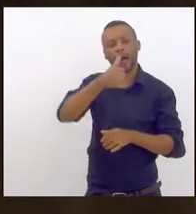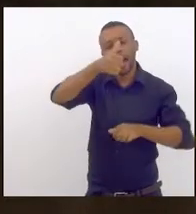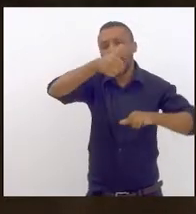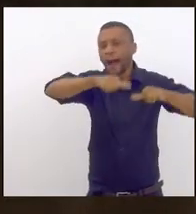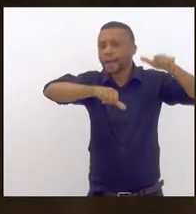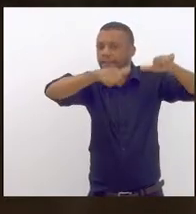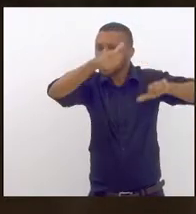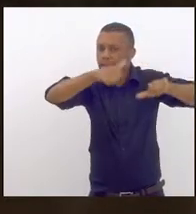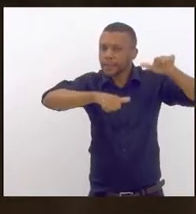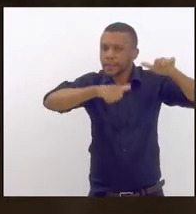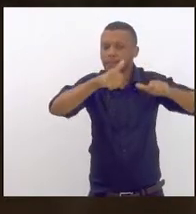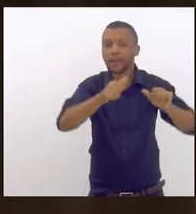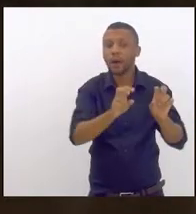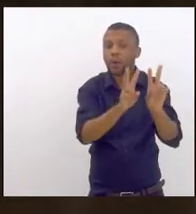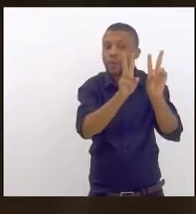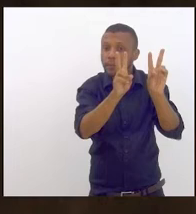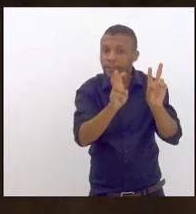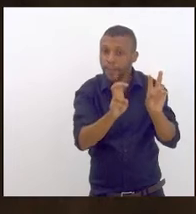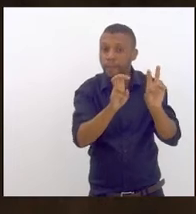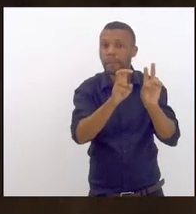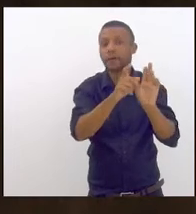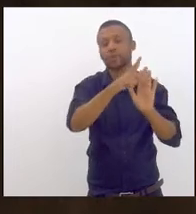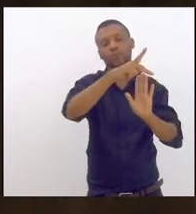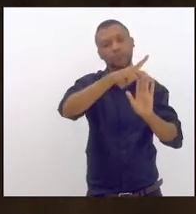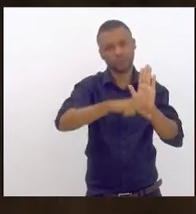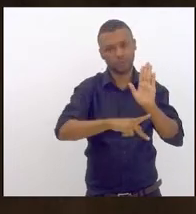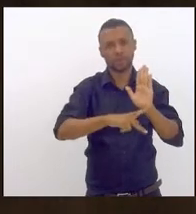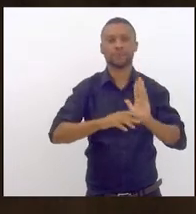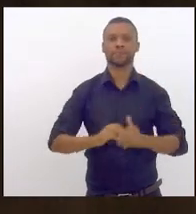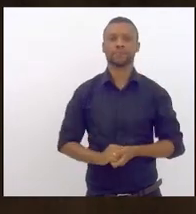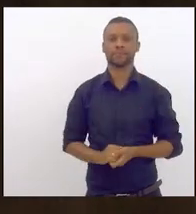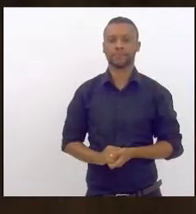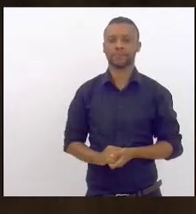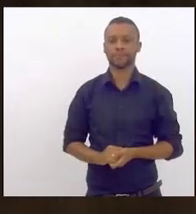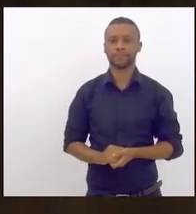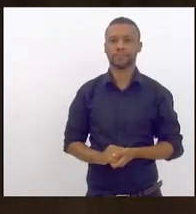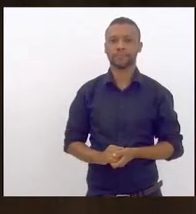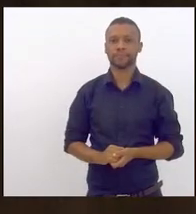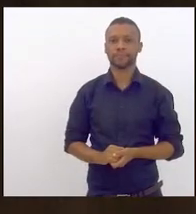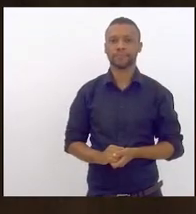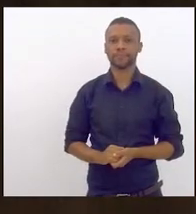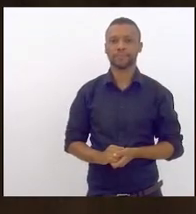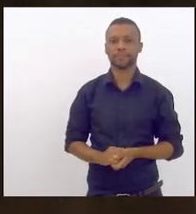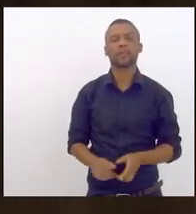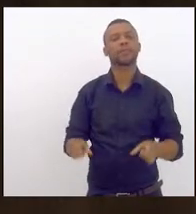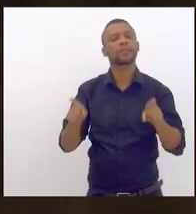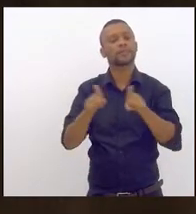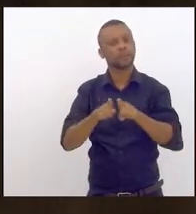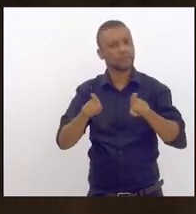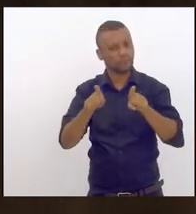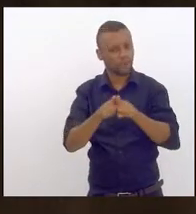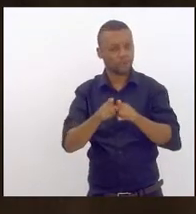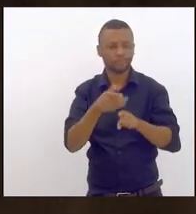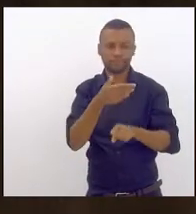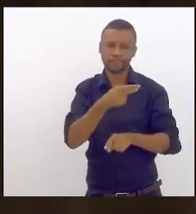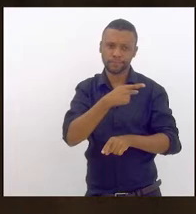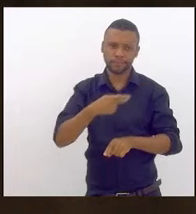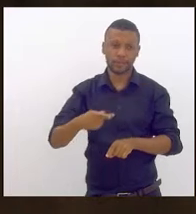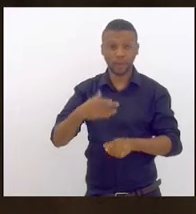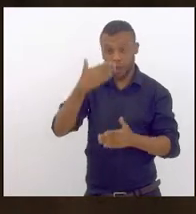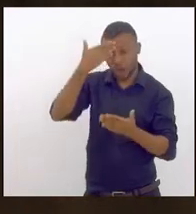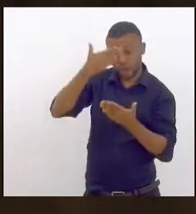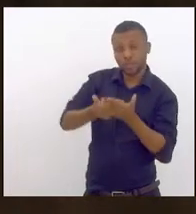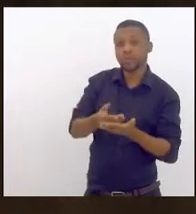analisa o mérito da matéria. Além do mais, senhora presidente, acho que o projeto de